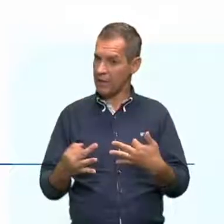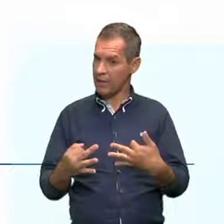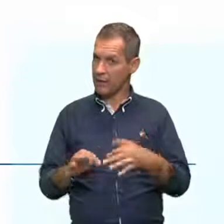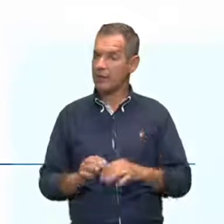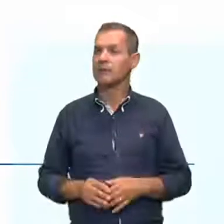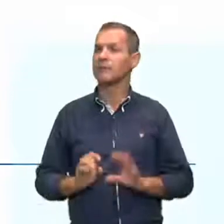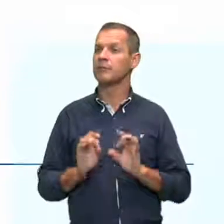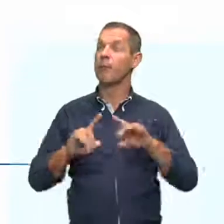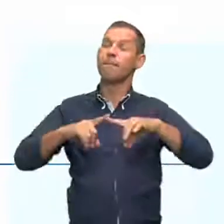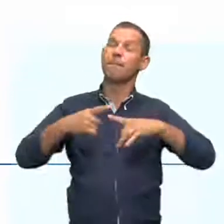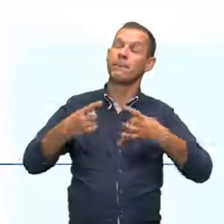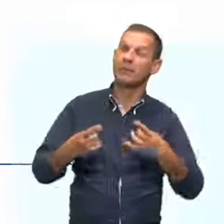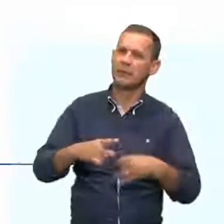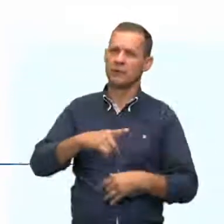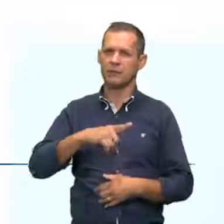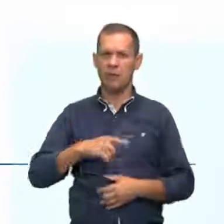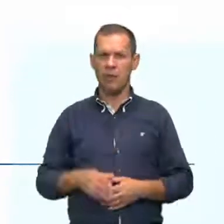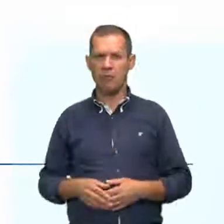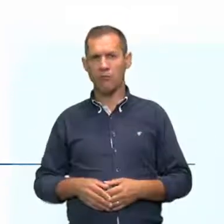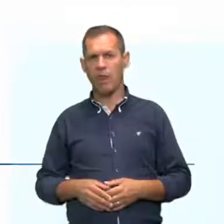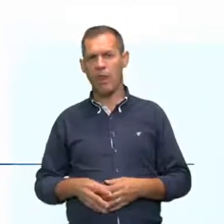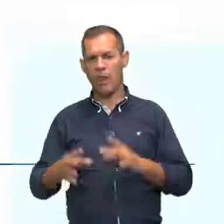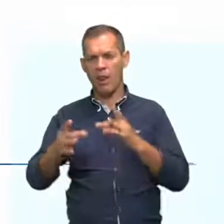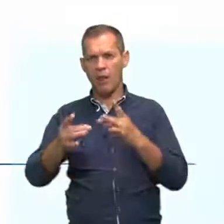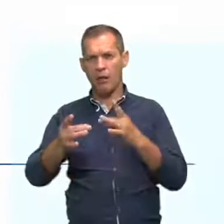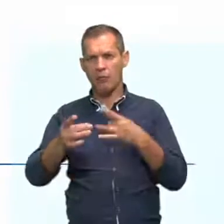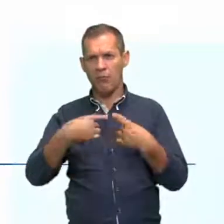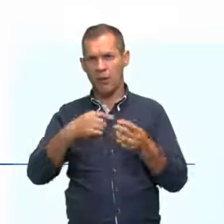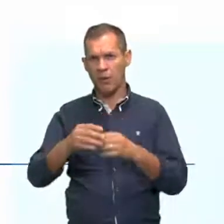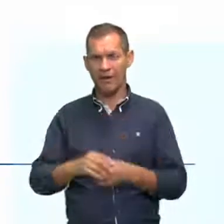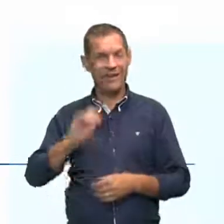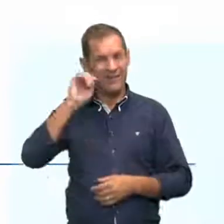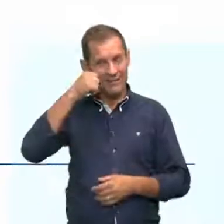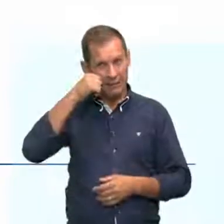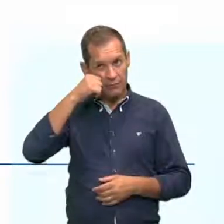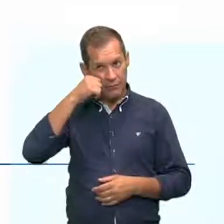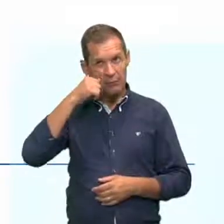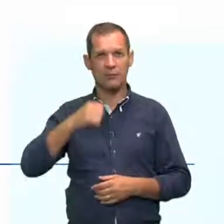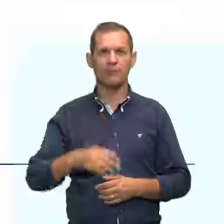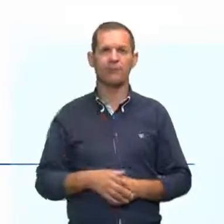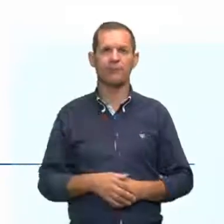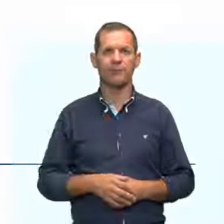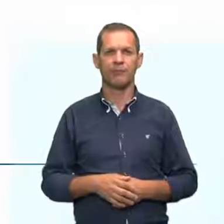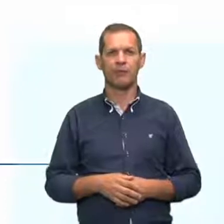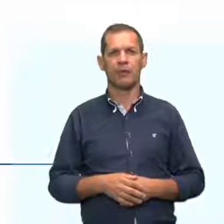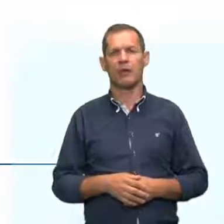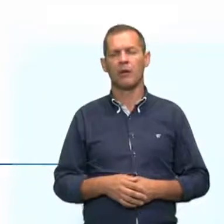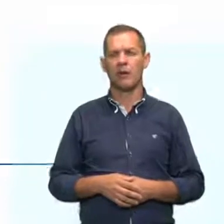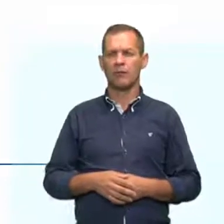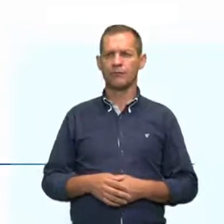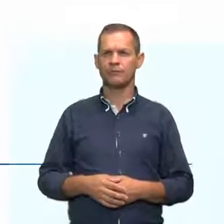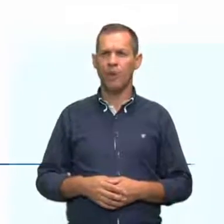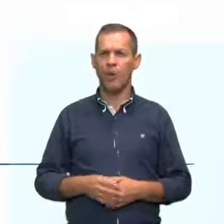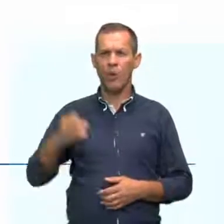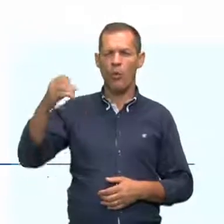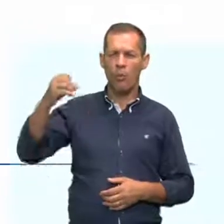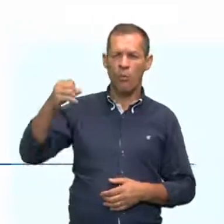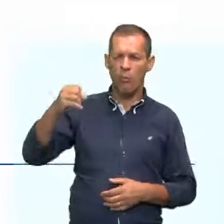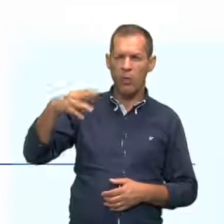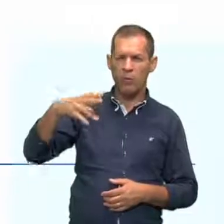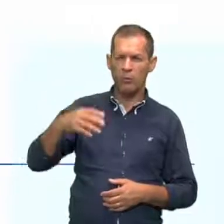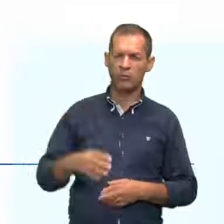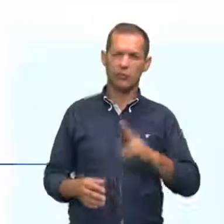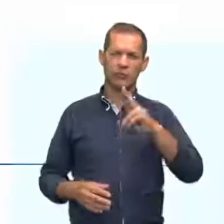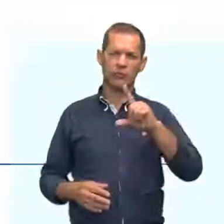que aqui a embalagem preta é luz ultravioleta de comprimento de